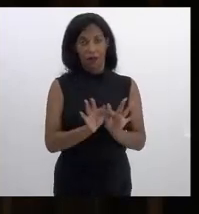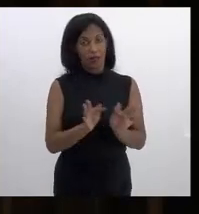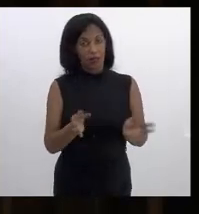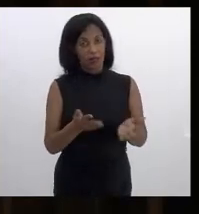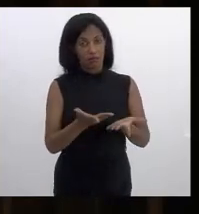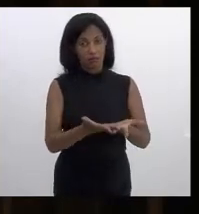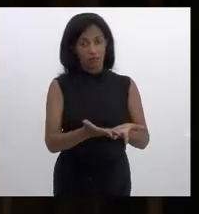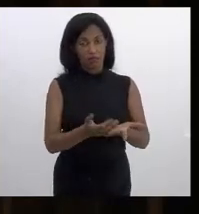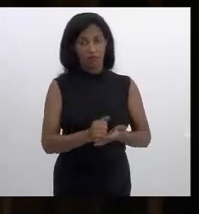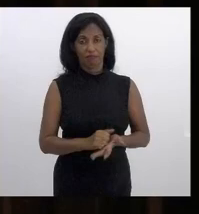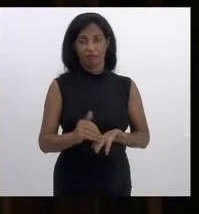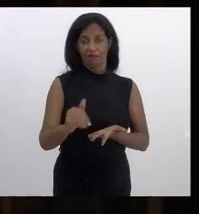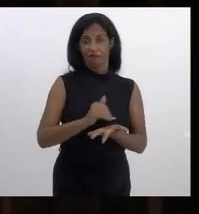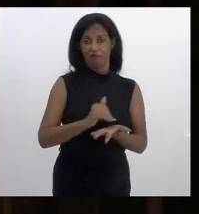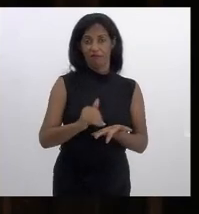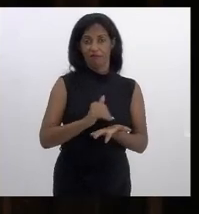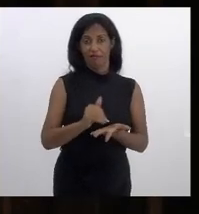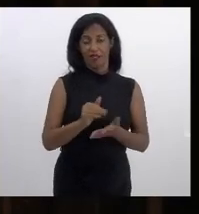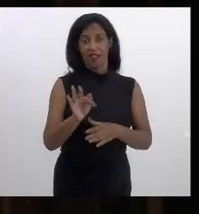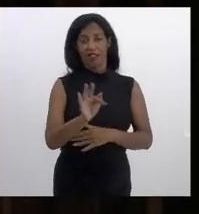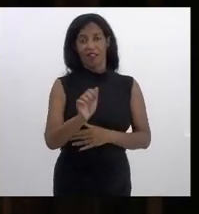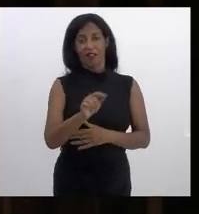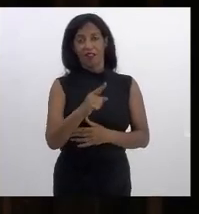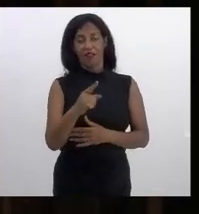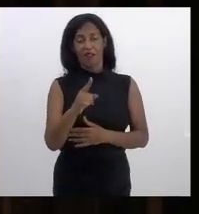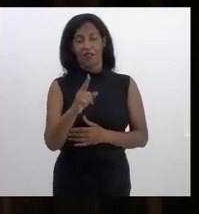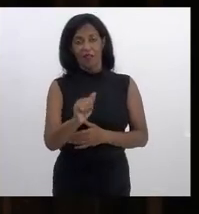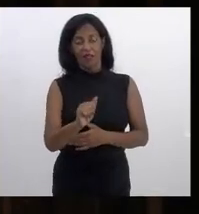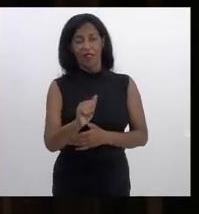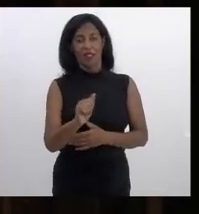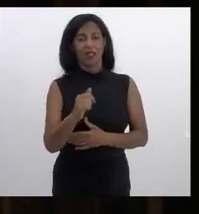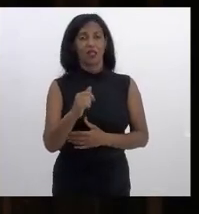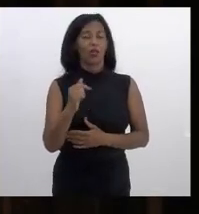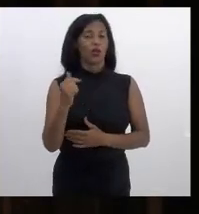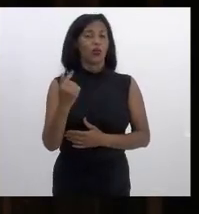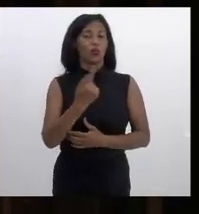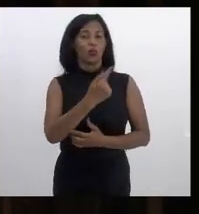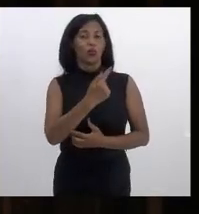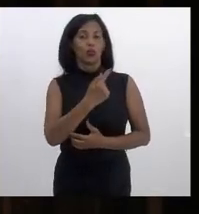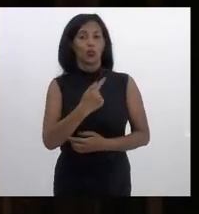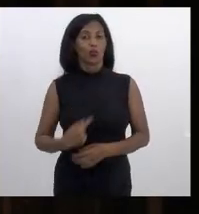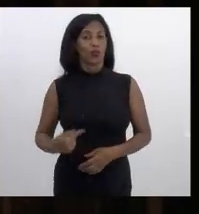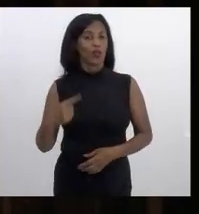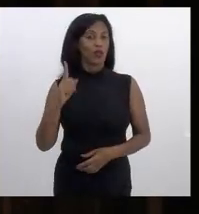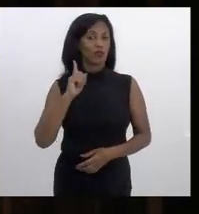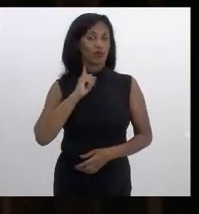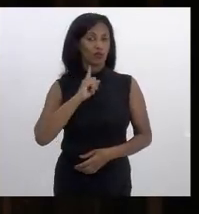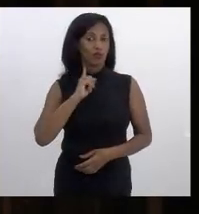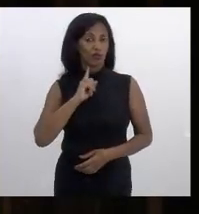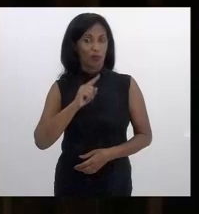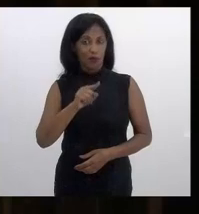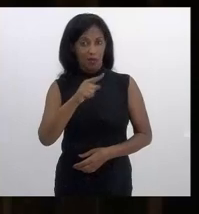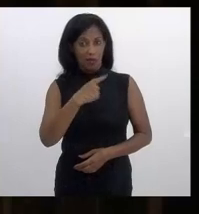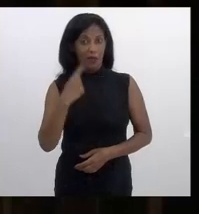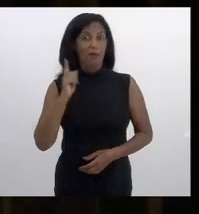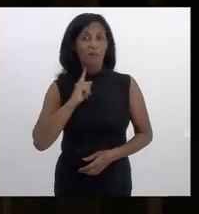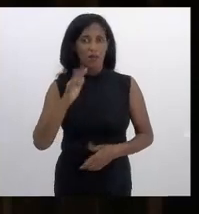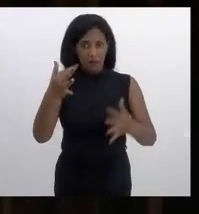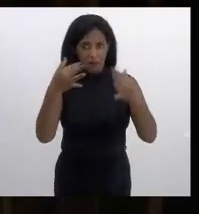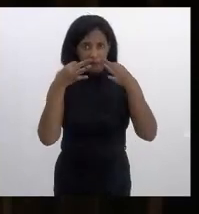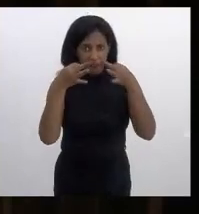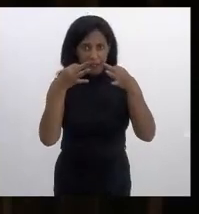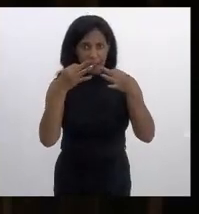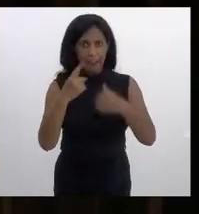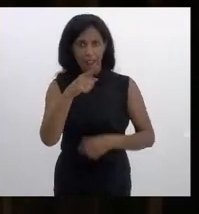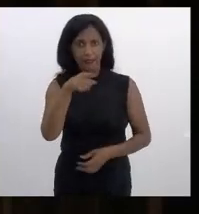simplesmente secretário de fazenda do governo de Minas galera de Minas atenta aí rapaziada